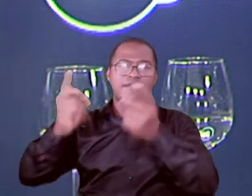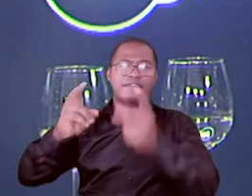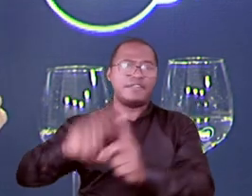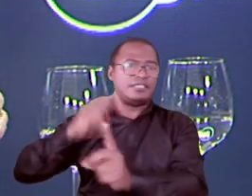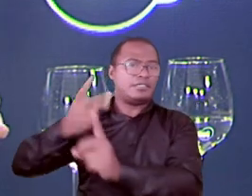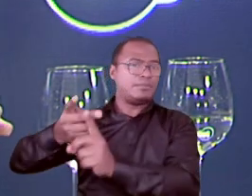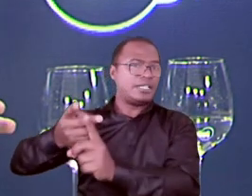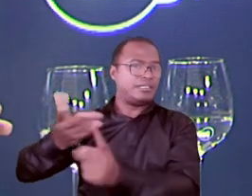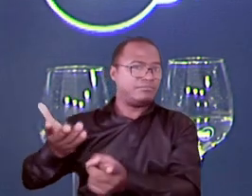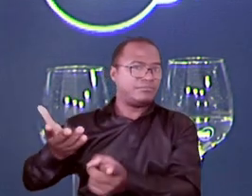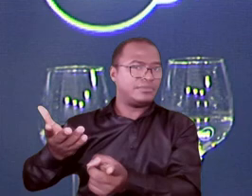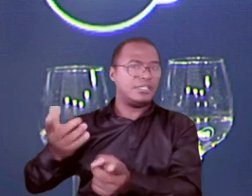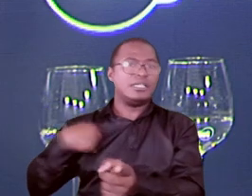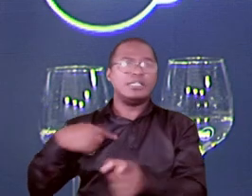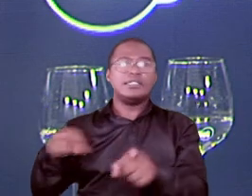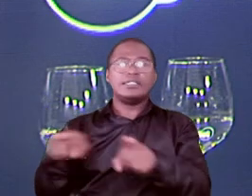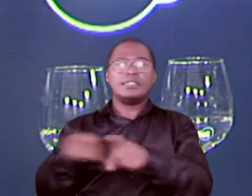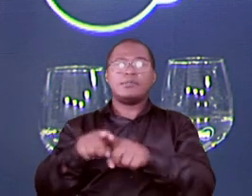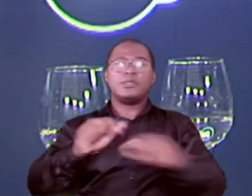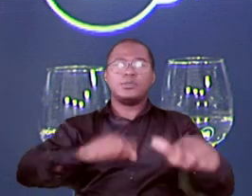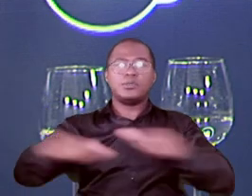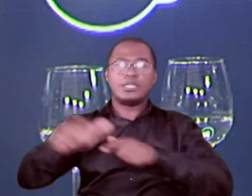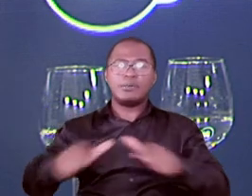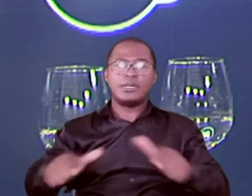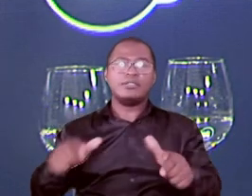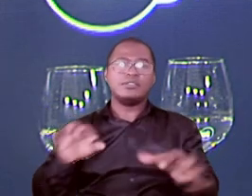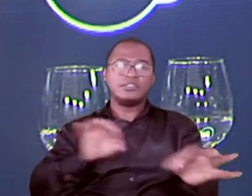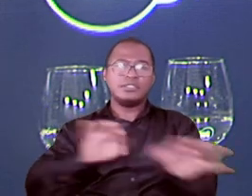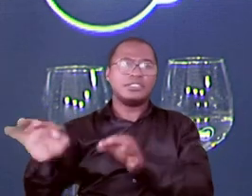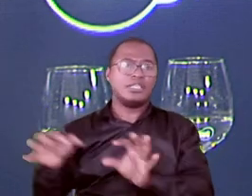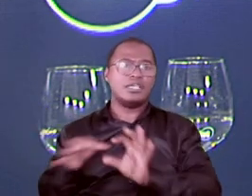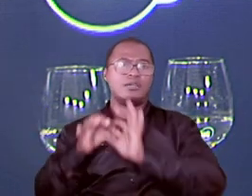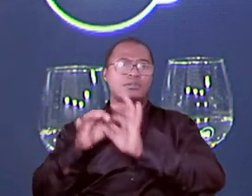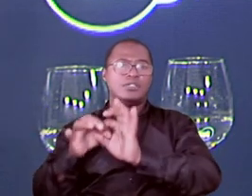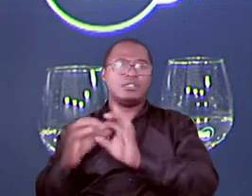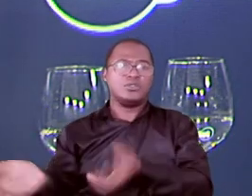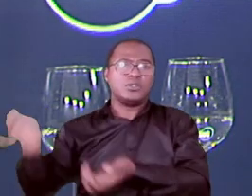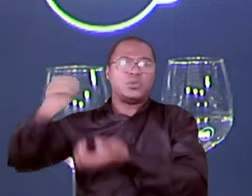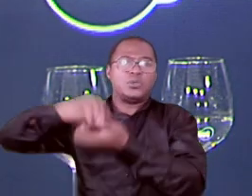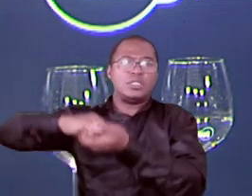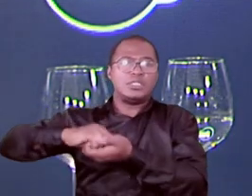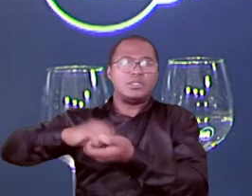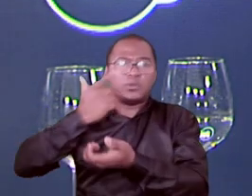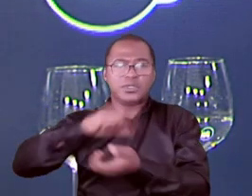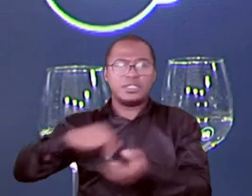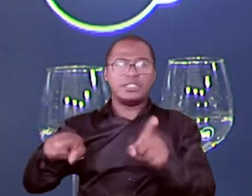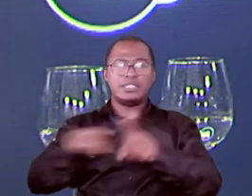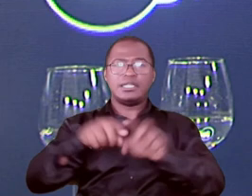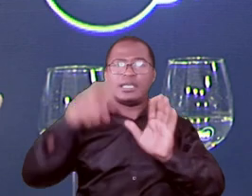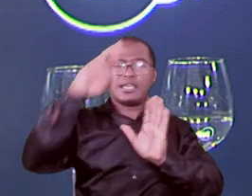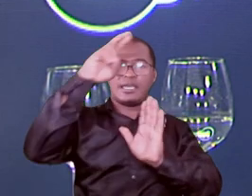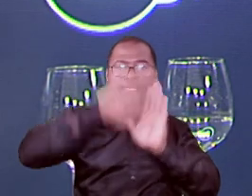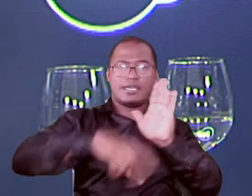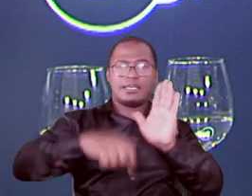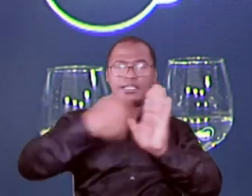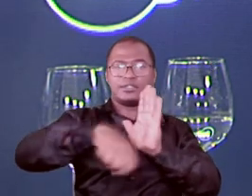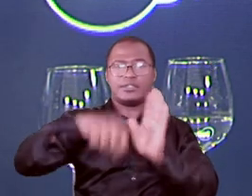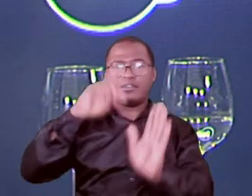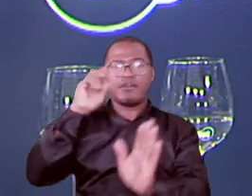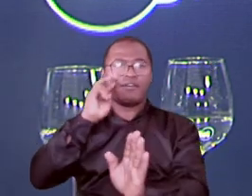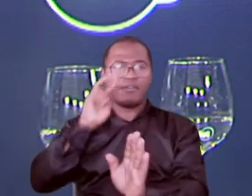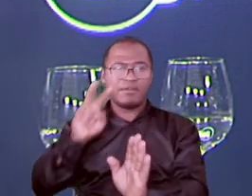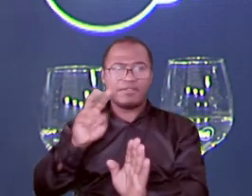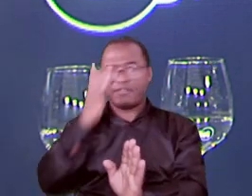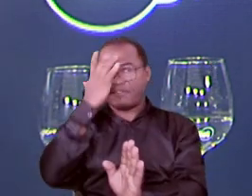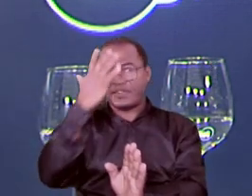para ele conseguir entender de uma maneira eficiente ter relatórios Enfim uma maneira fácil de Enxergar como é que tá uma verdade